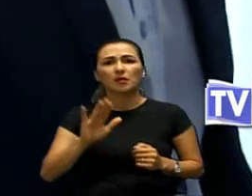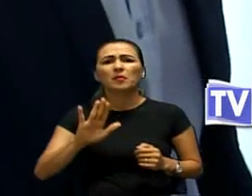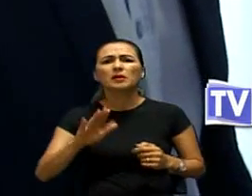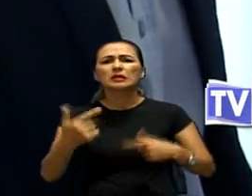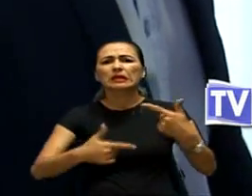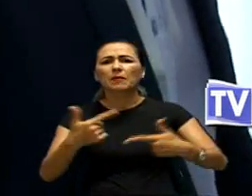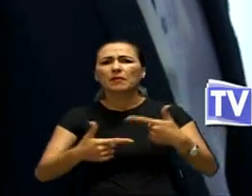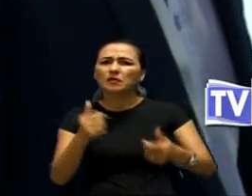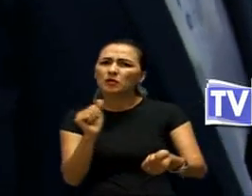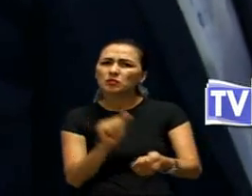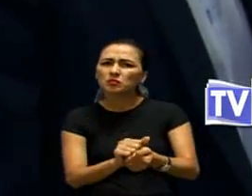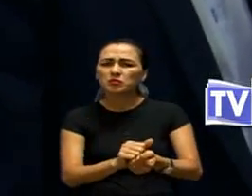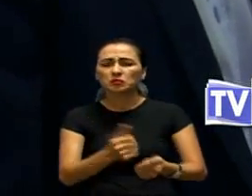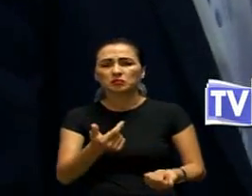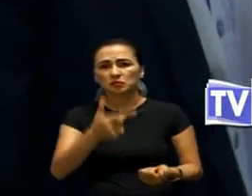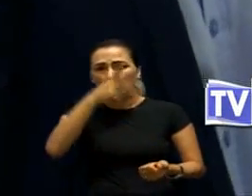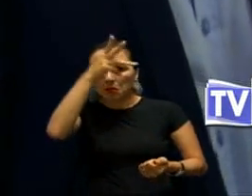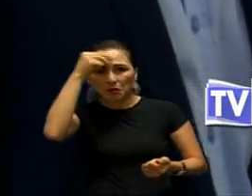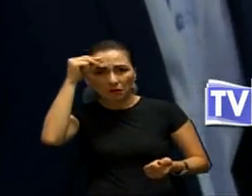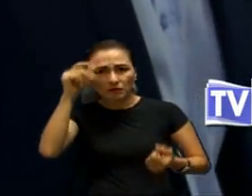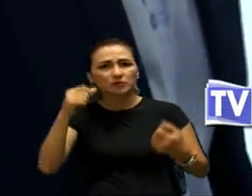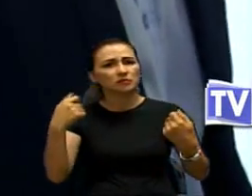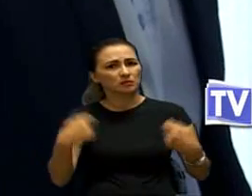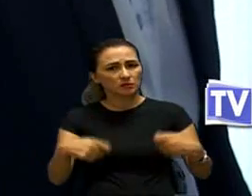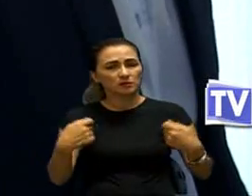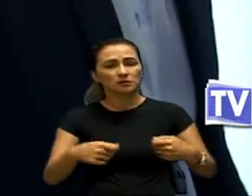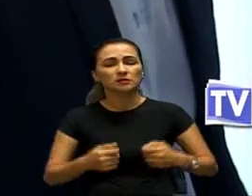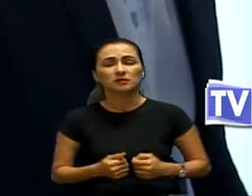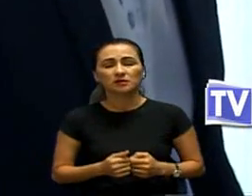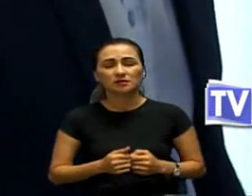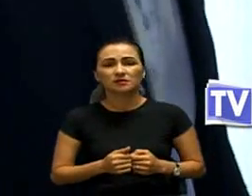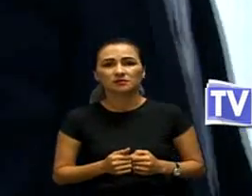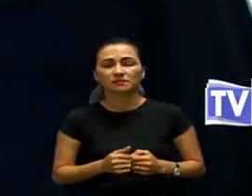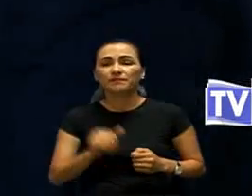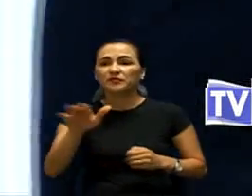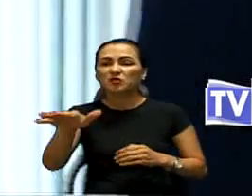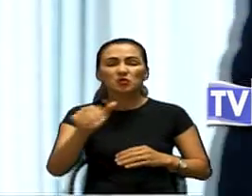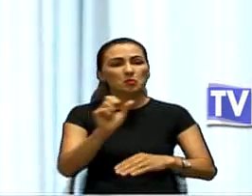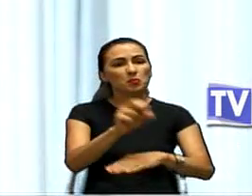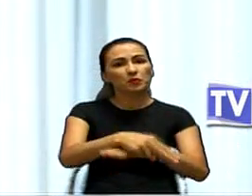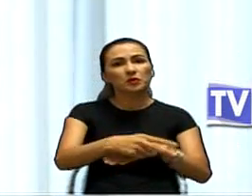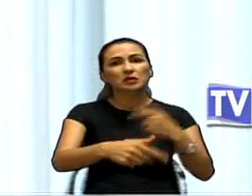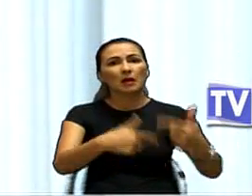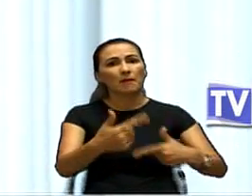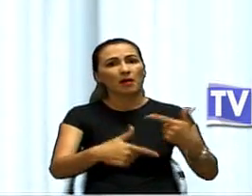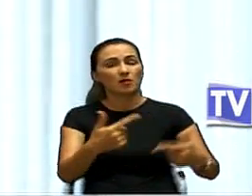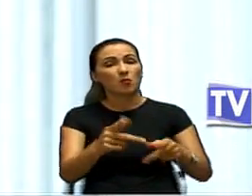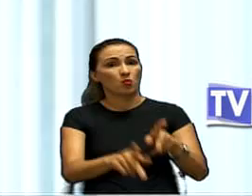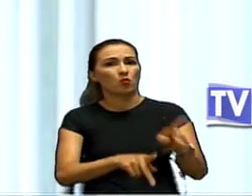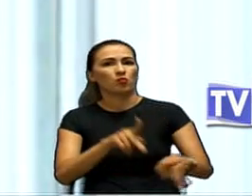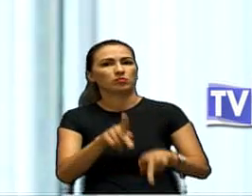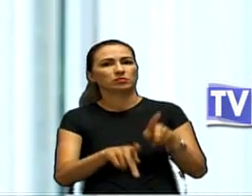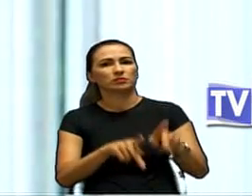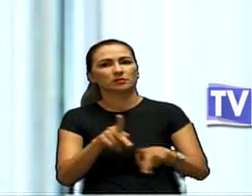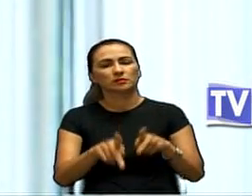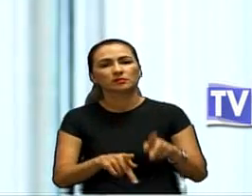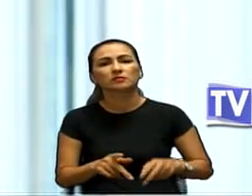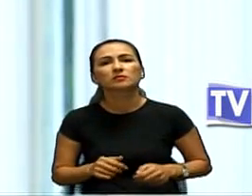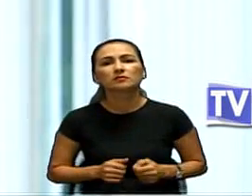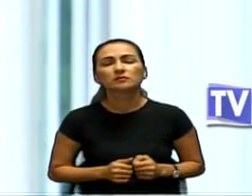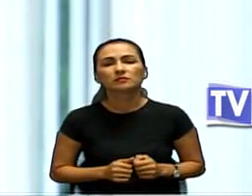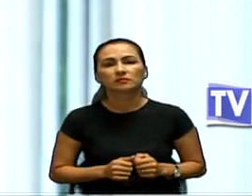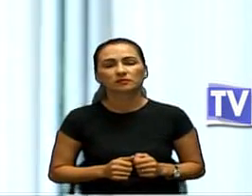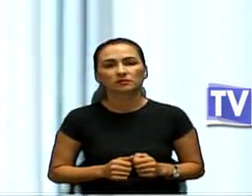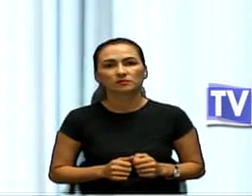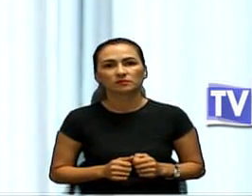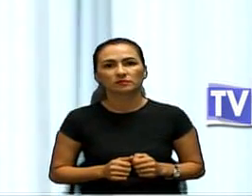o governo municipal em relação ao trabalho, né, que fosse trabalho para a comunidade. Então, a nossa